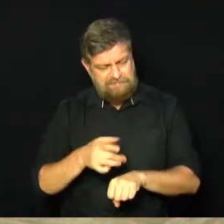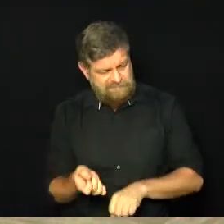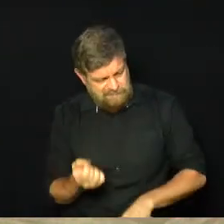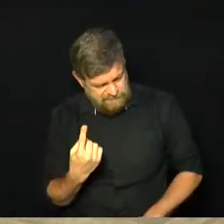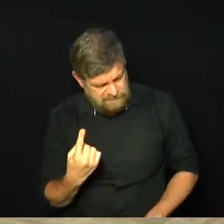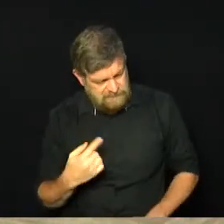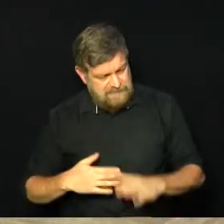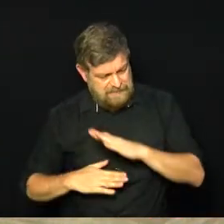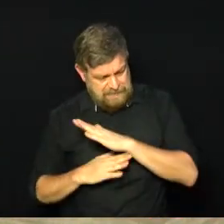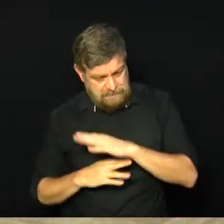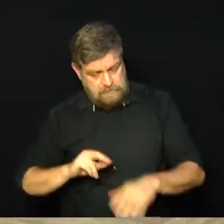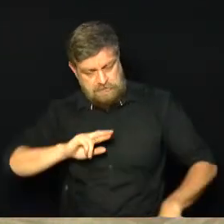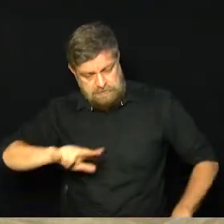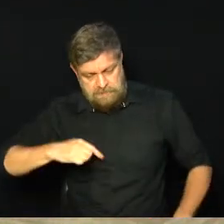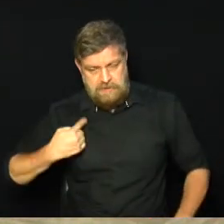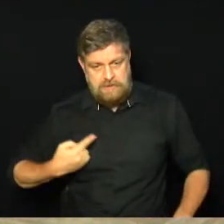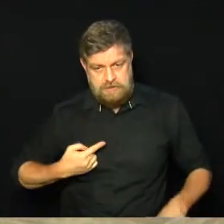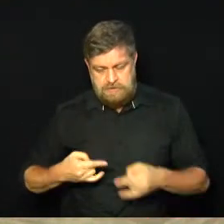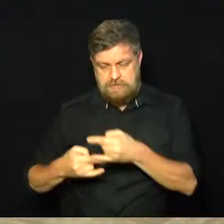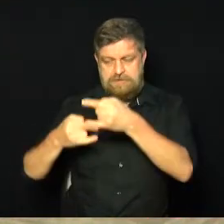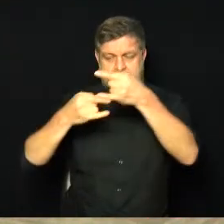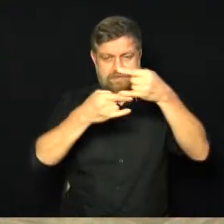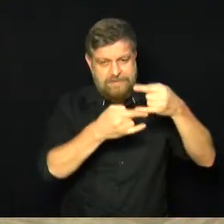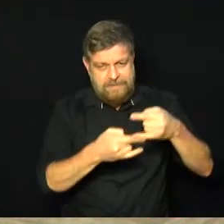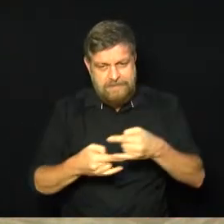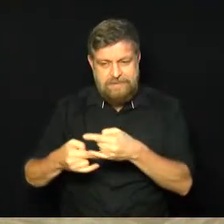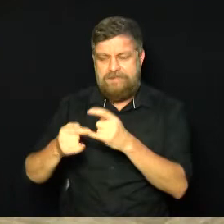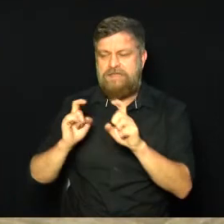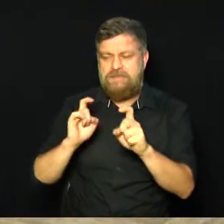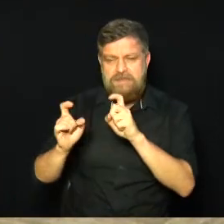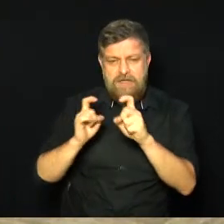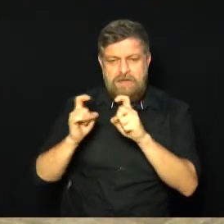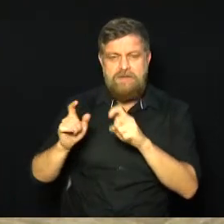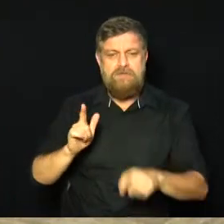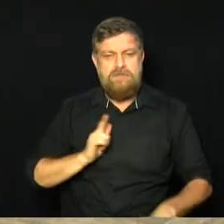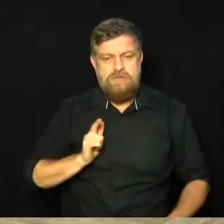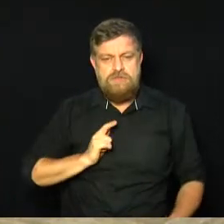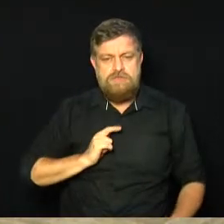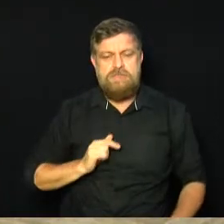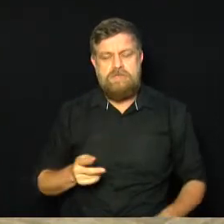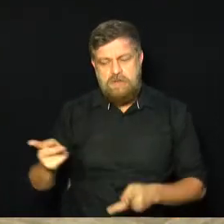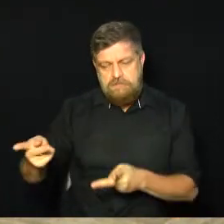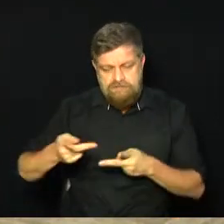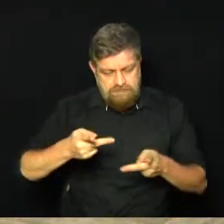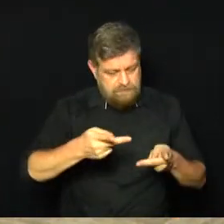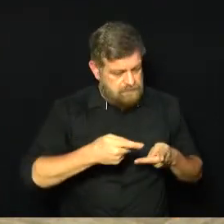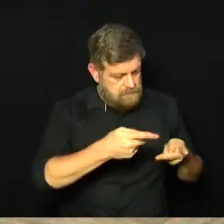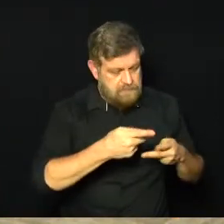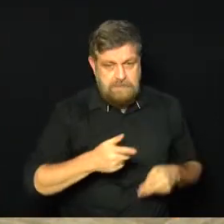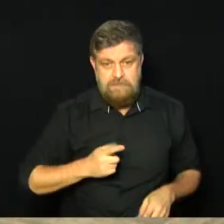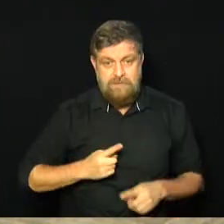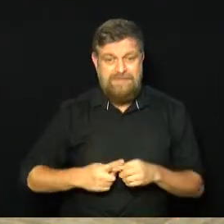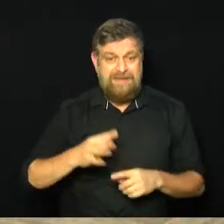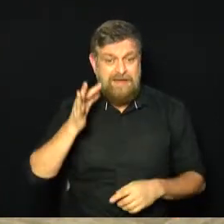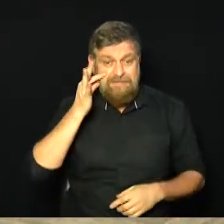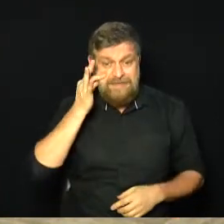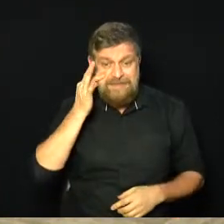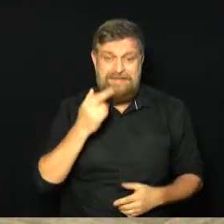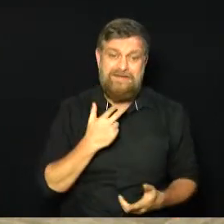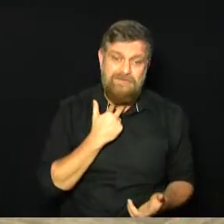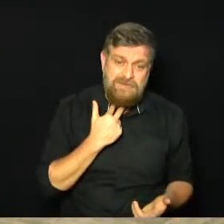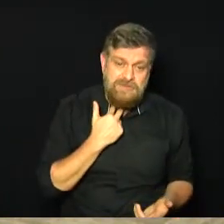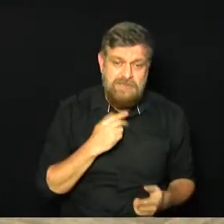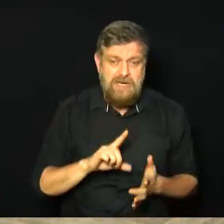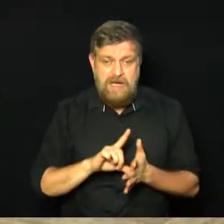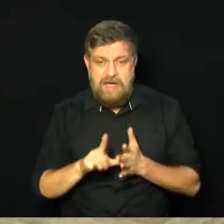casa. Então a gente começou no modo remoto, a gente conseguia inclusive trazer mais participação, justamente para não ter a necessidade de deslocamento. Depois a